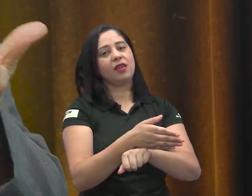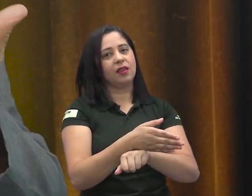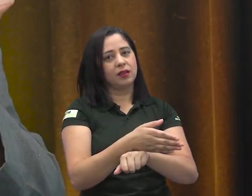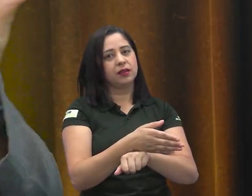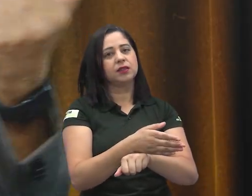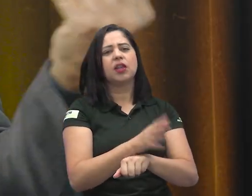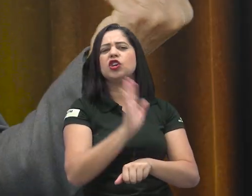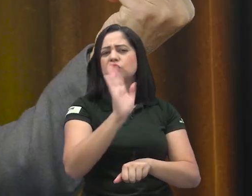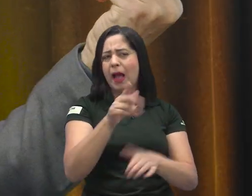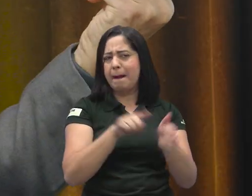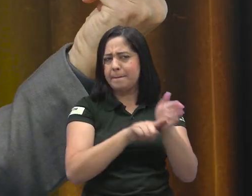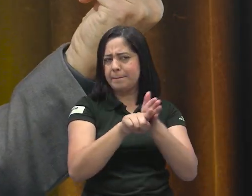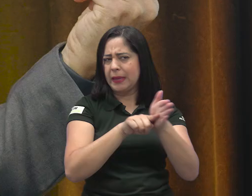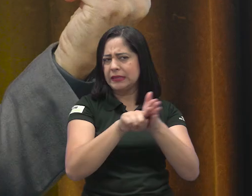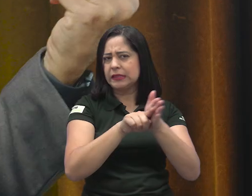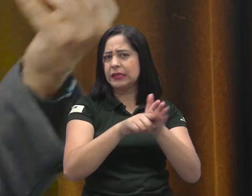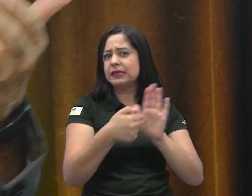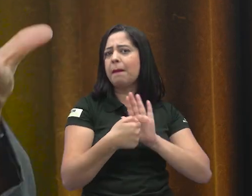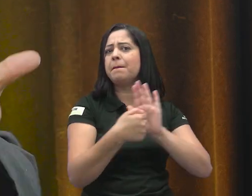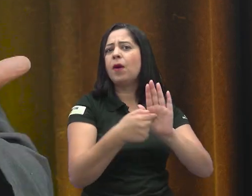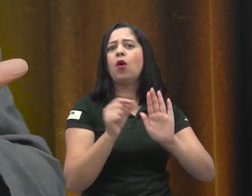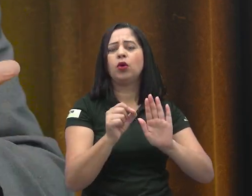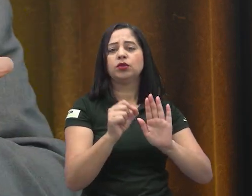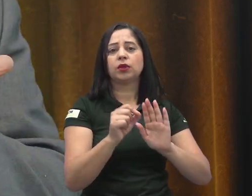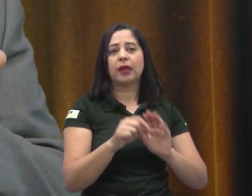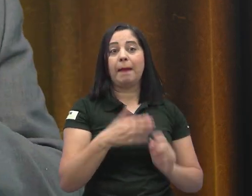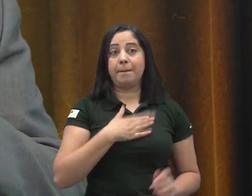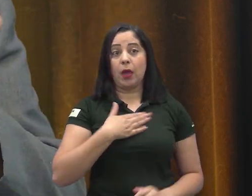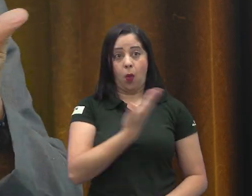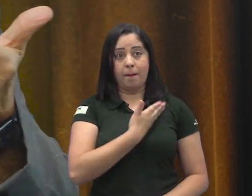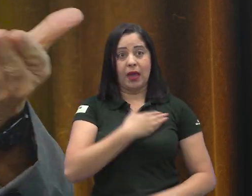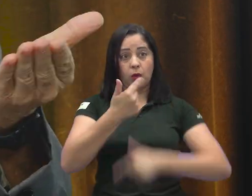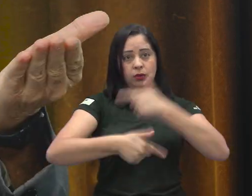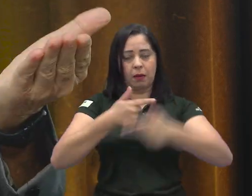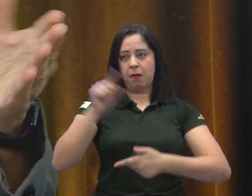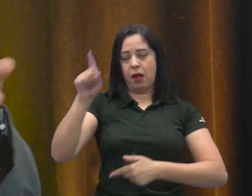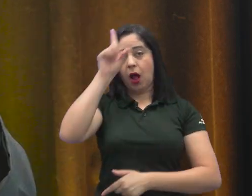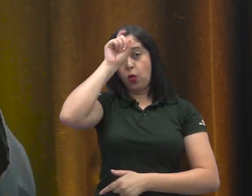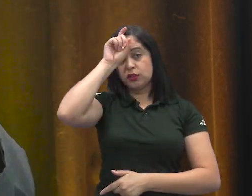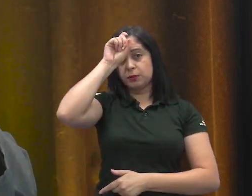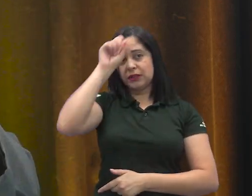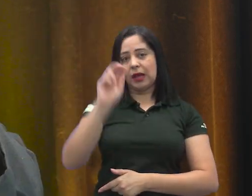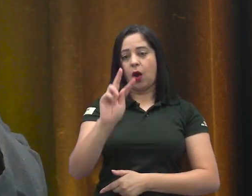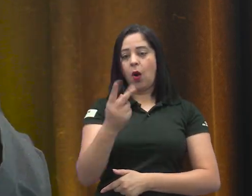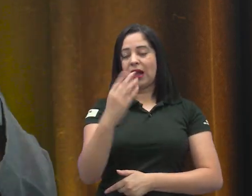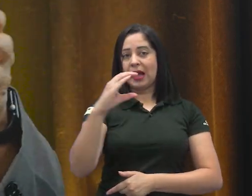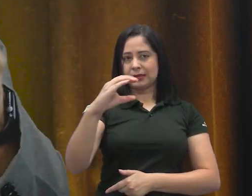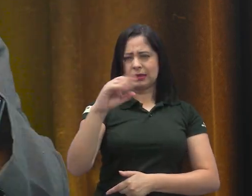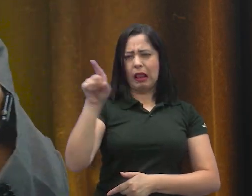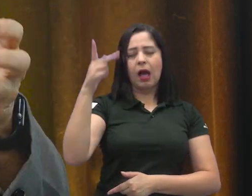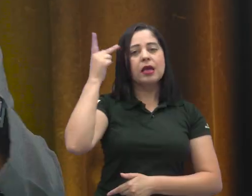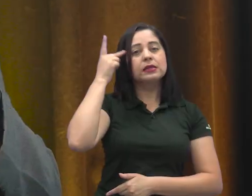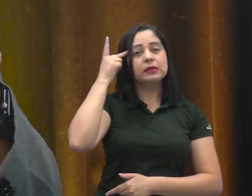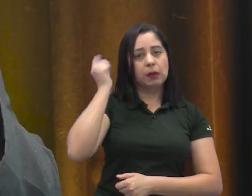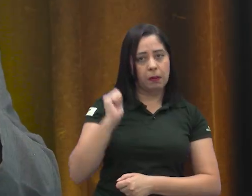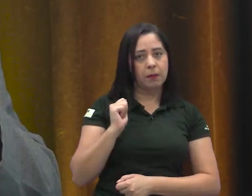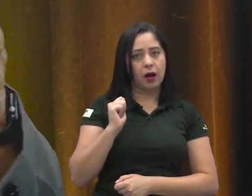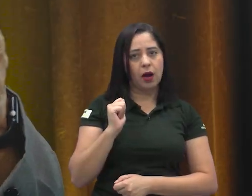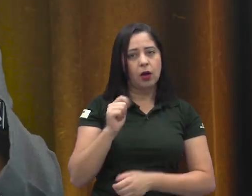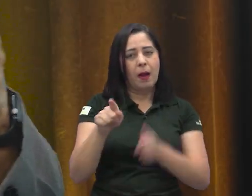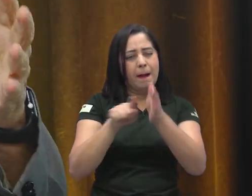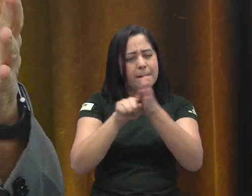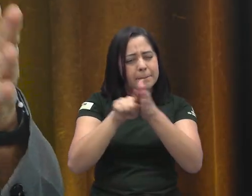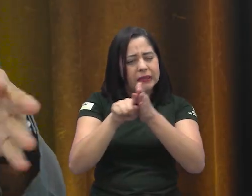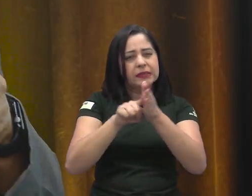vários trabalhos, inclusive tem um colega, eu trabalho no Hospital das Clínicas também, no grupo de neurologia cognitiva, há muitos anos a